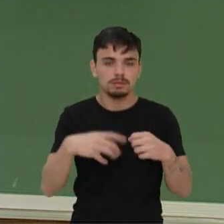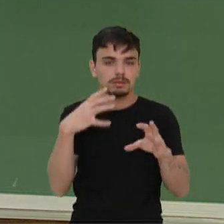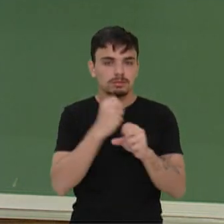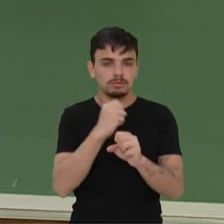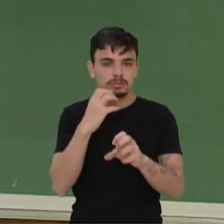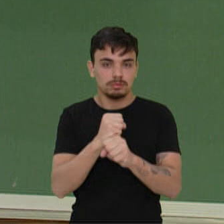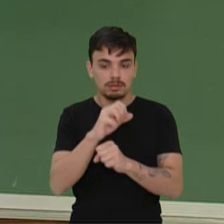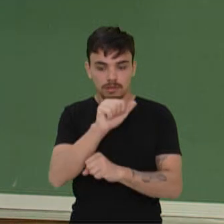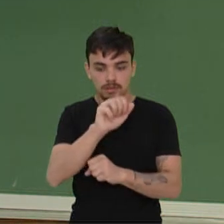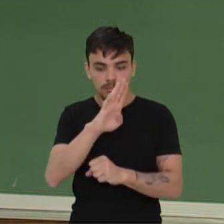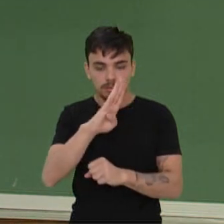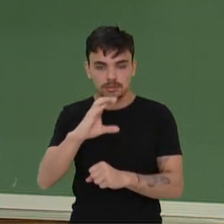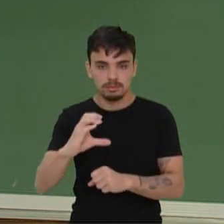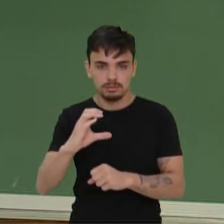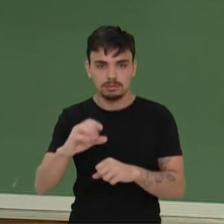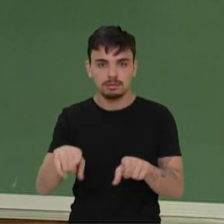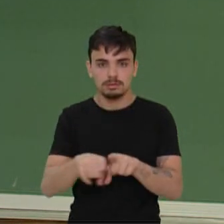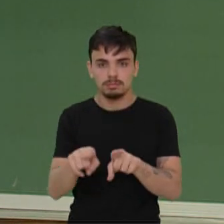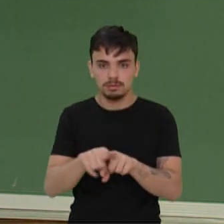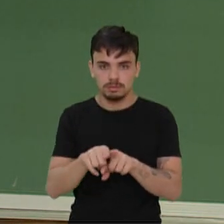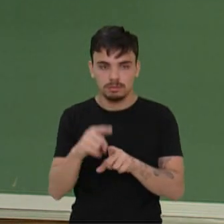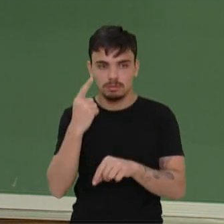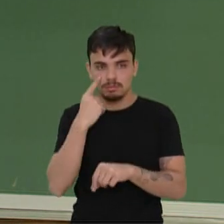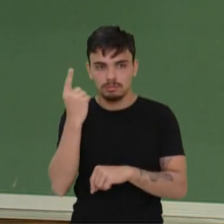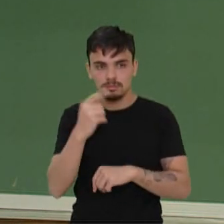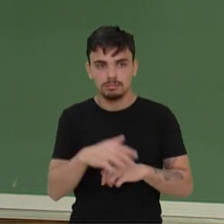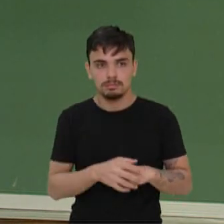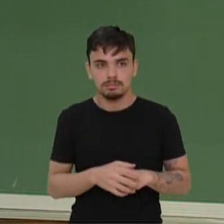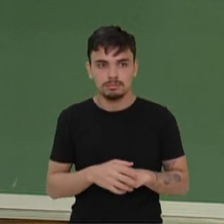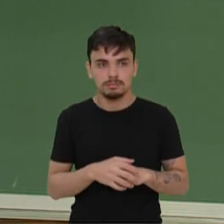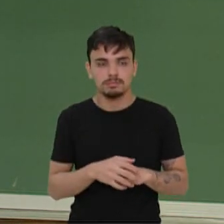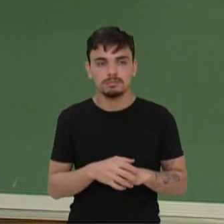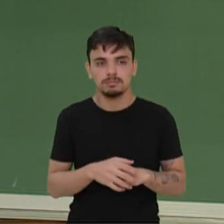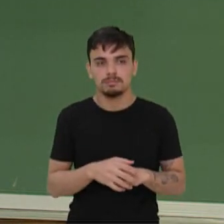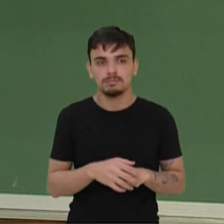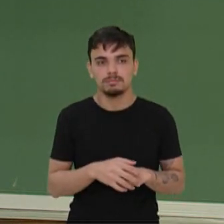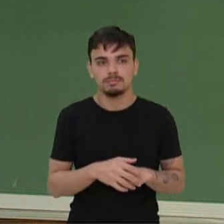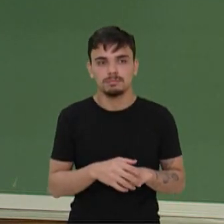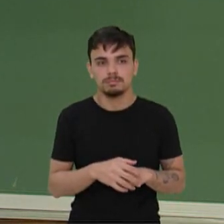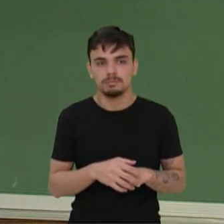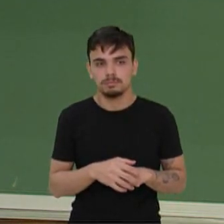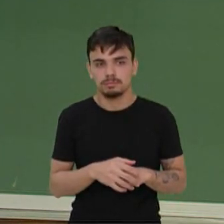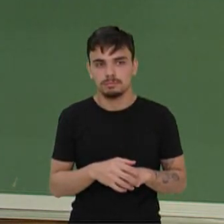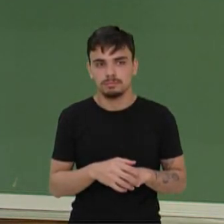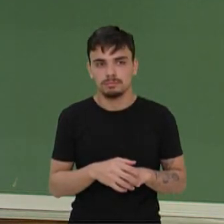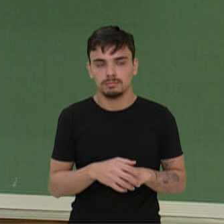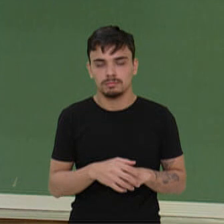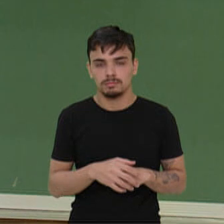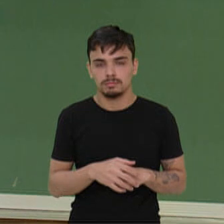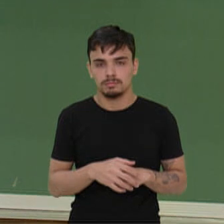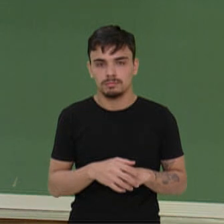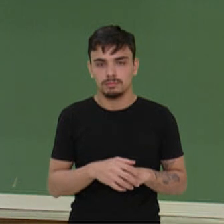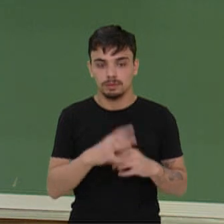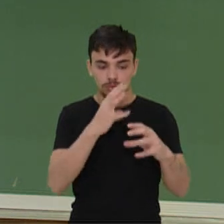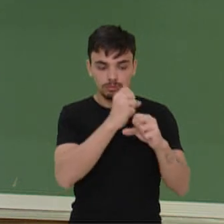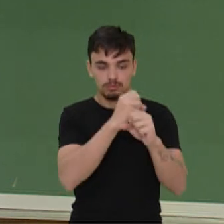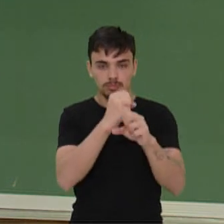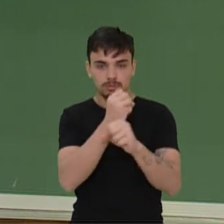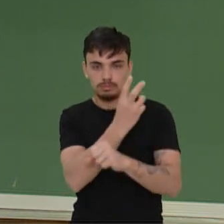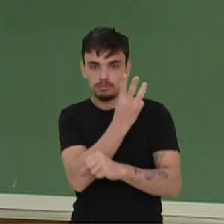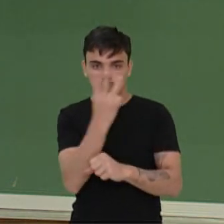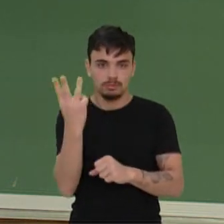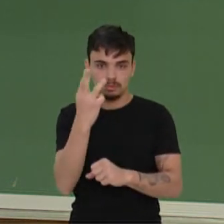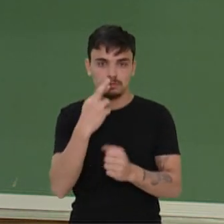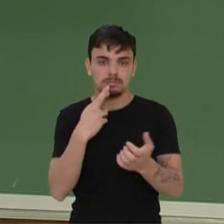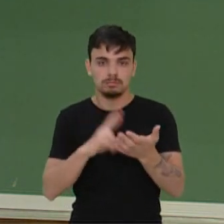b e c, né, os coeficientes dessa função. Então o a vale 1, aqui o b vale menos 4 e o c vale 3. Soma esses três números, você vai ver que